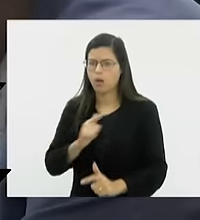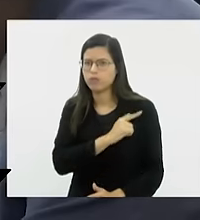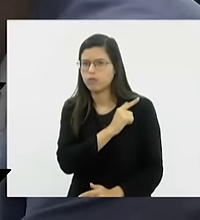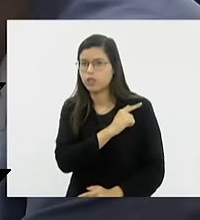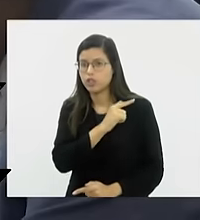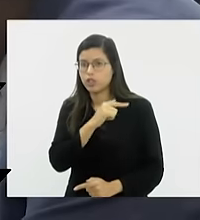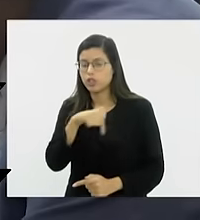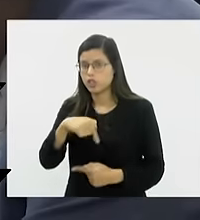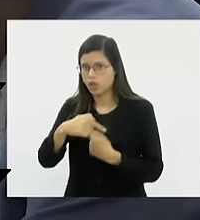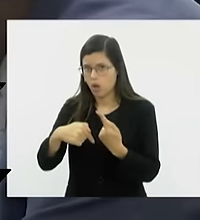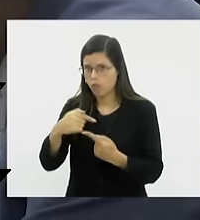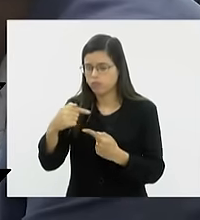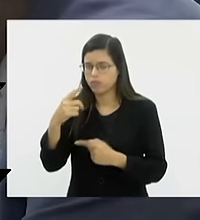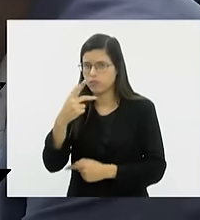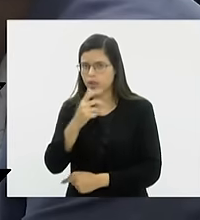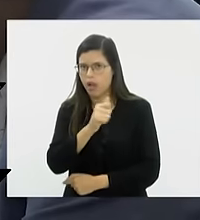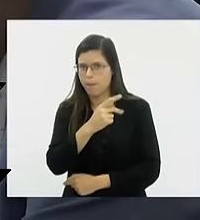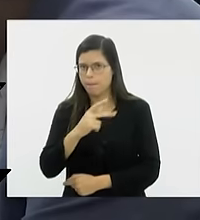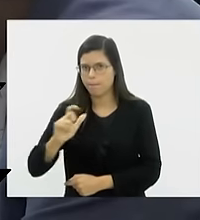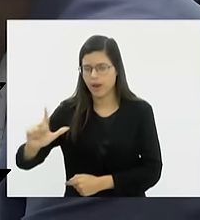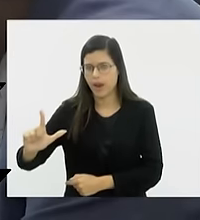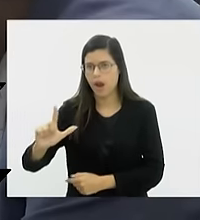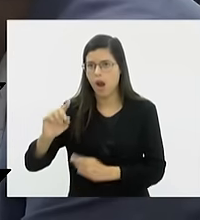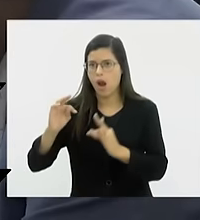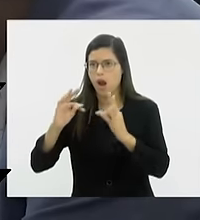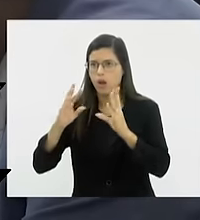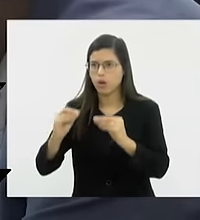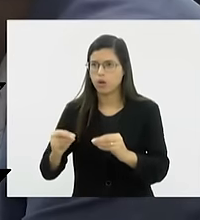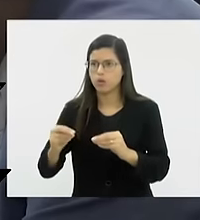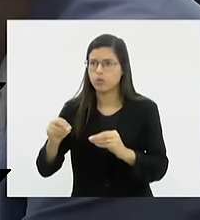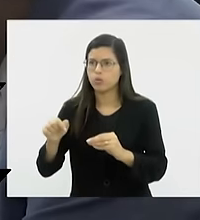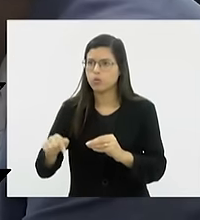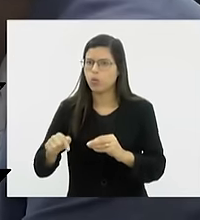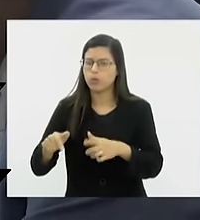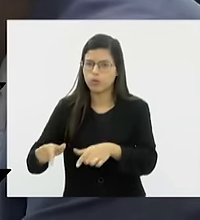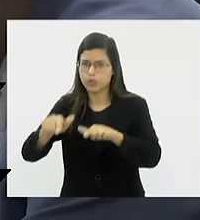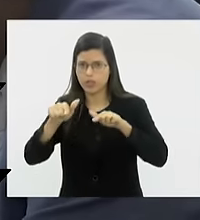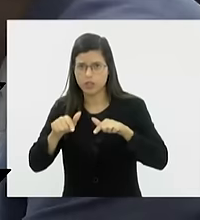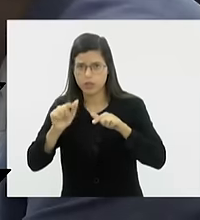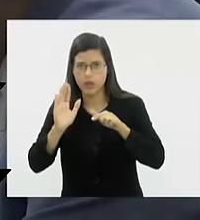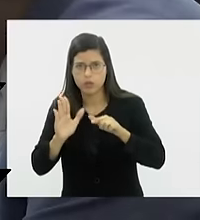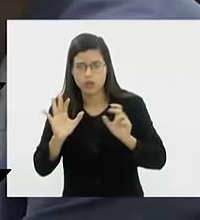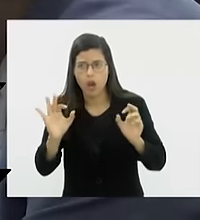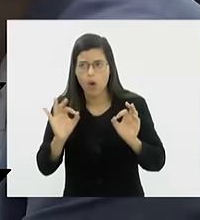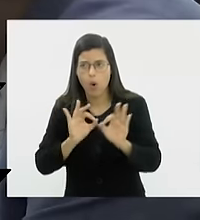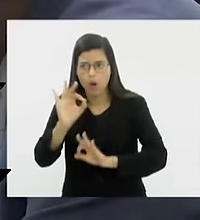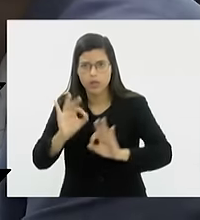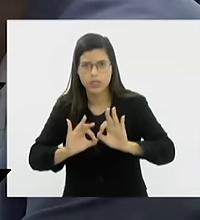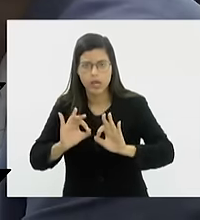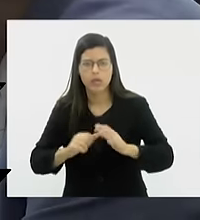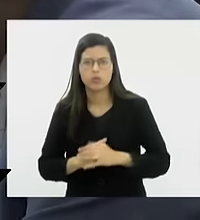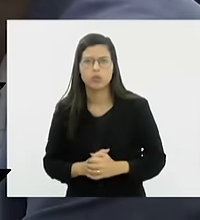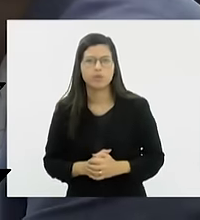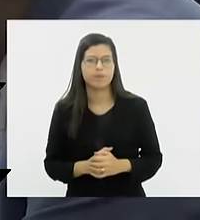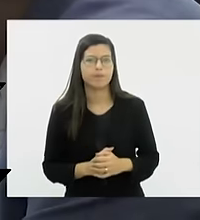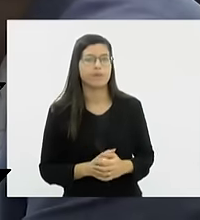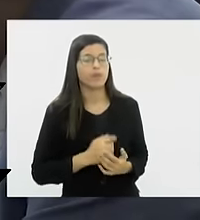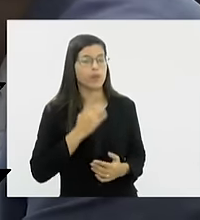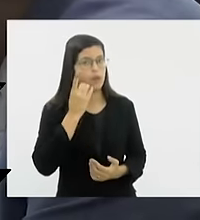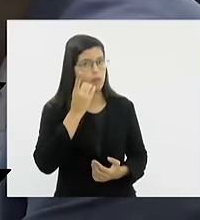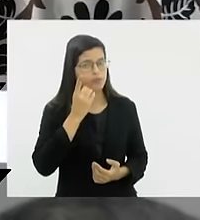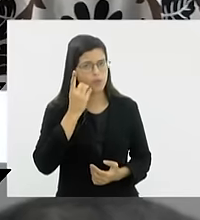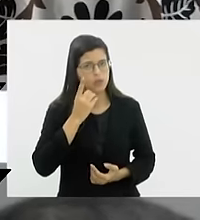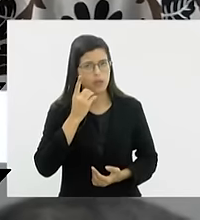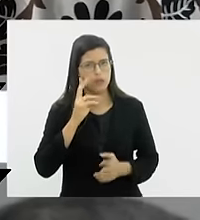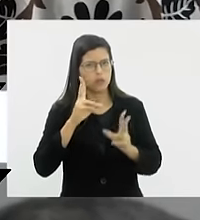PL, já estão todos os habites e alvarás em ordem? Deputado, em relação a todas